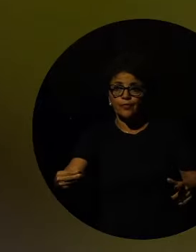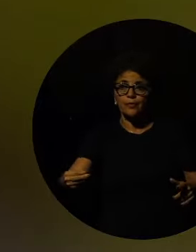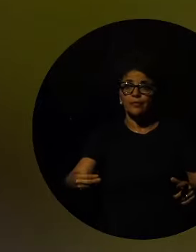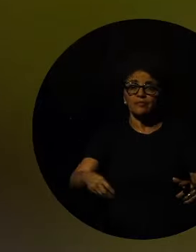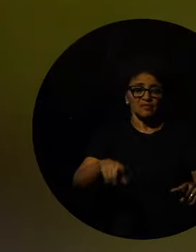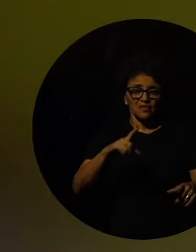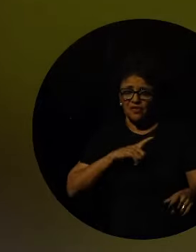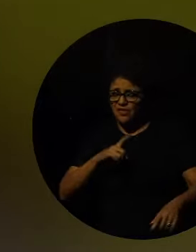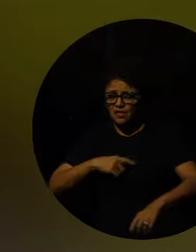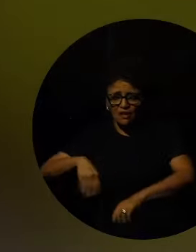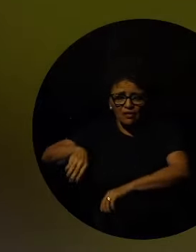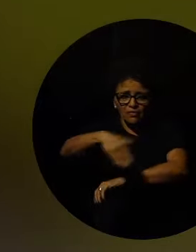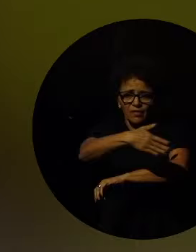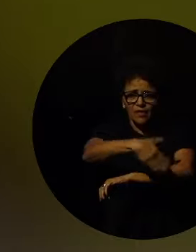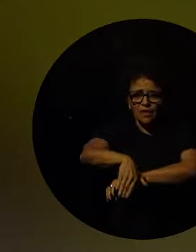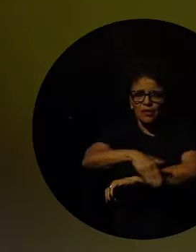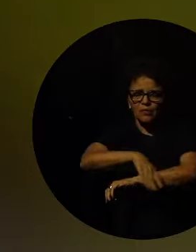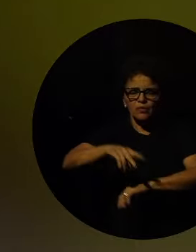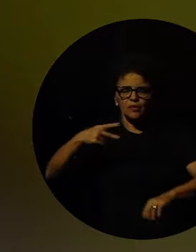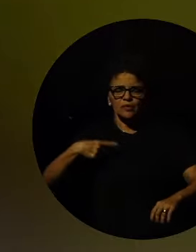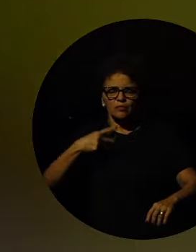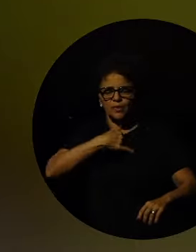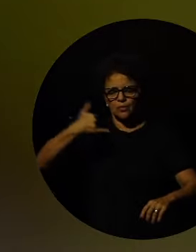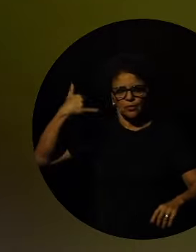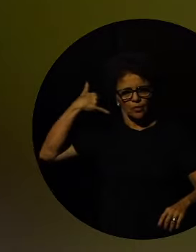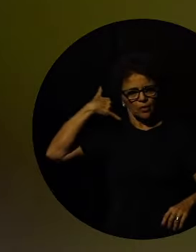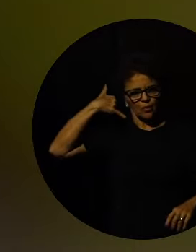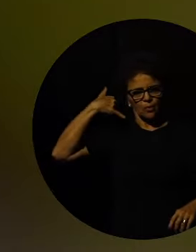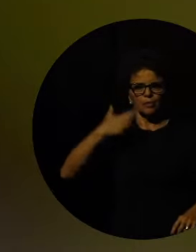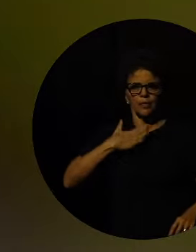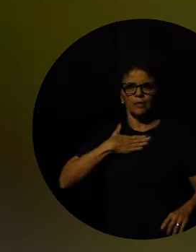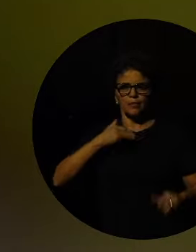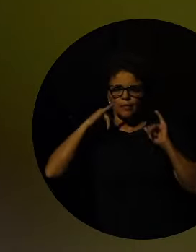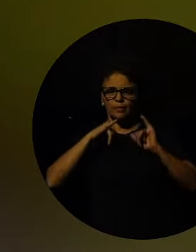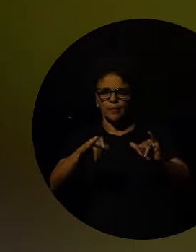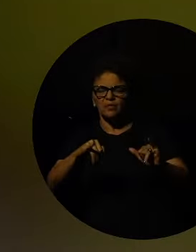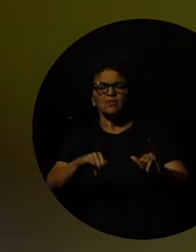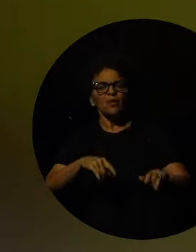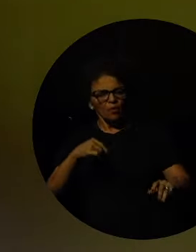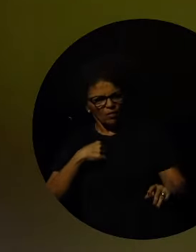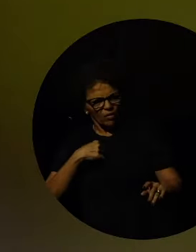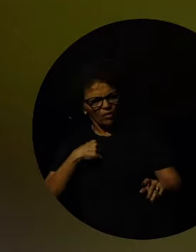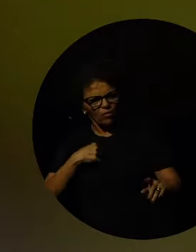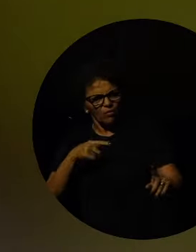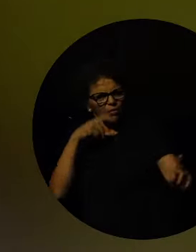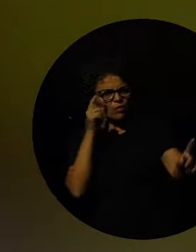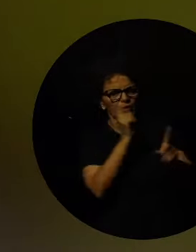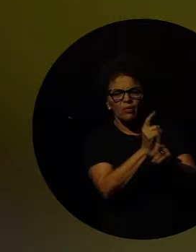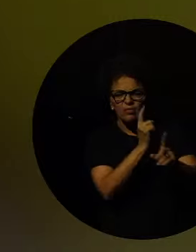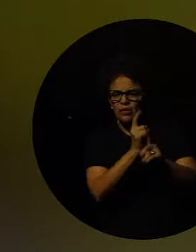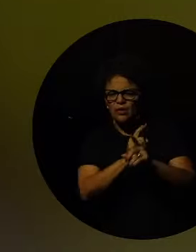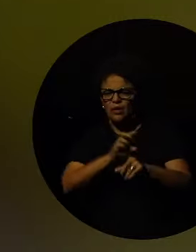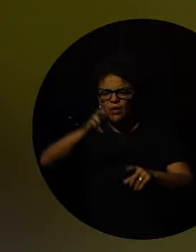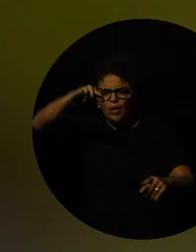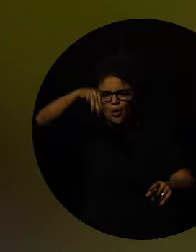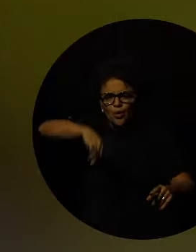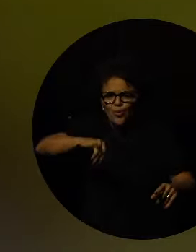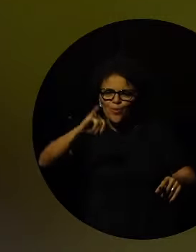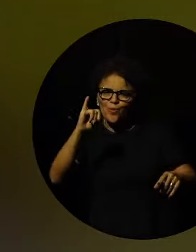ruas, um pastor ligou para mim e disse, ó, eu encontrei o Miguel nas ruas e ele